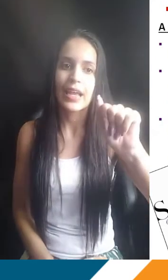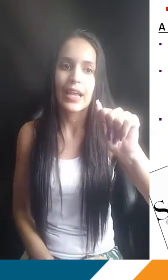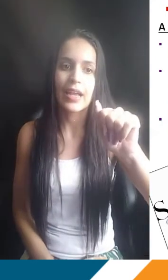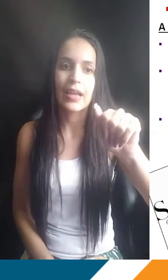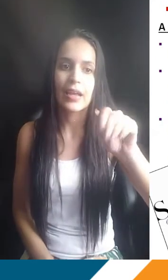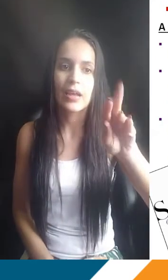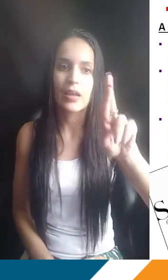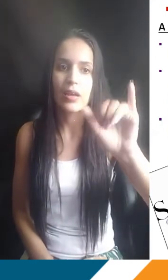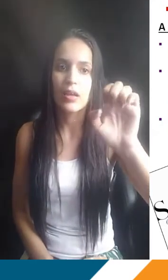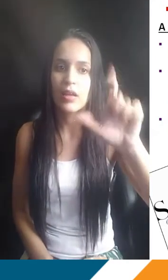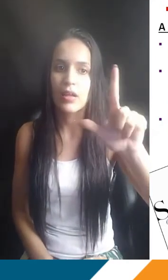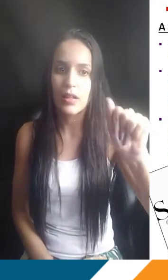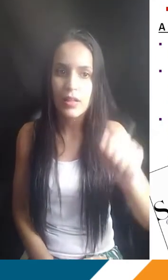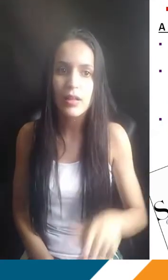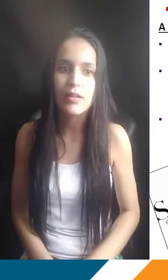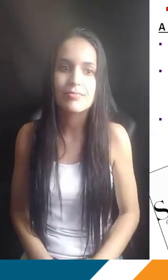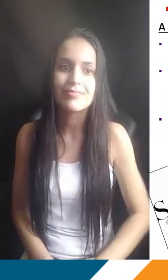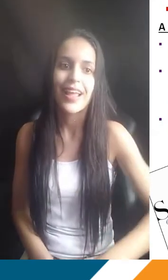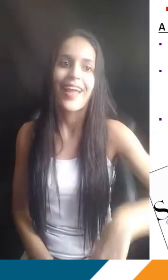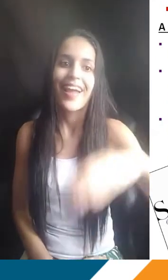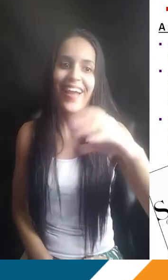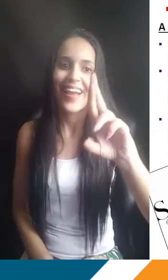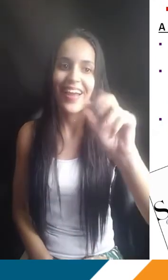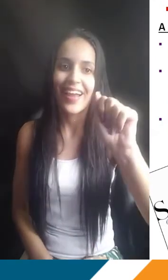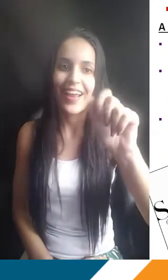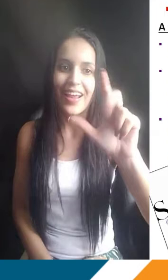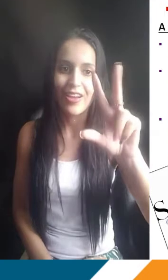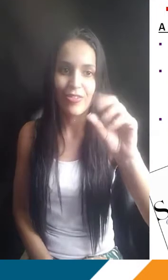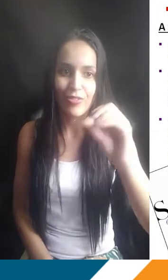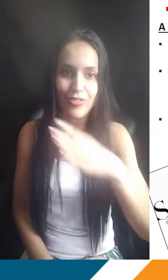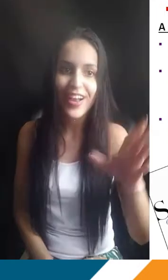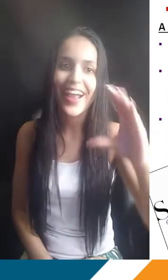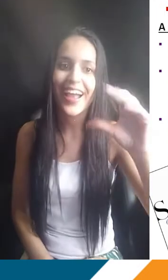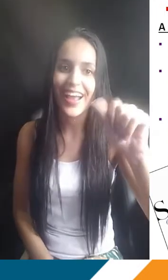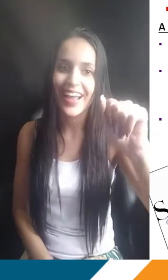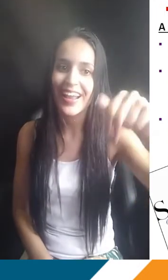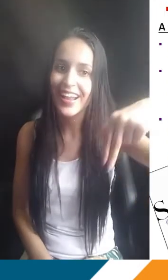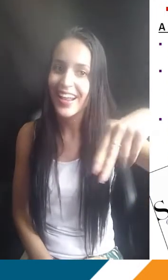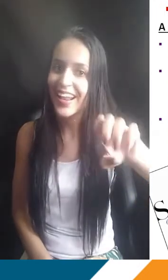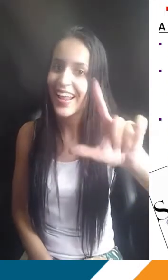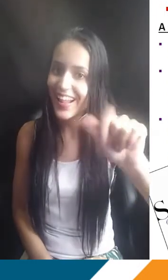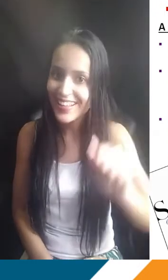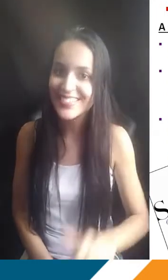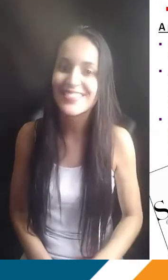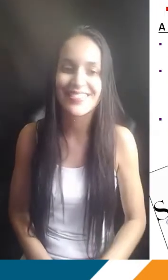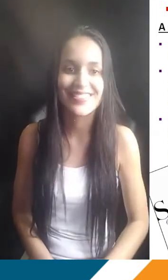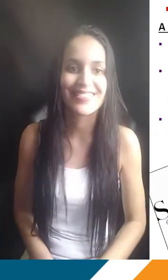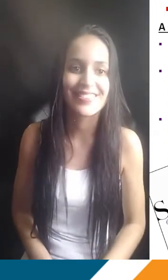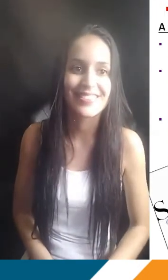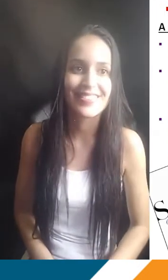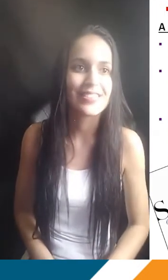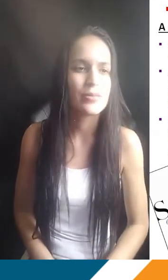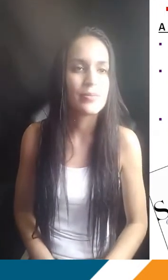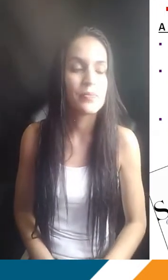O Tempo e o Vento, do Érico Veríssimo. Na crônica, a gente vai ter O Grande Sertão Veredas e também Corpo de Baile, do